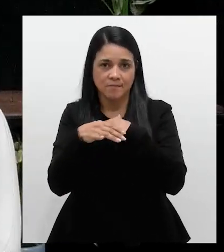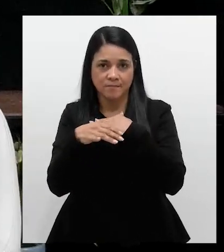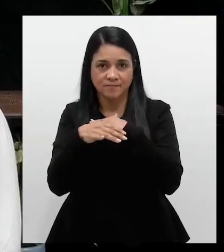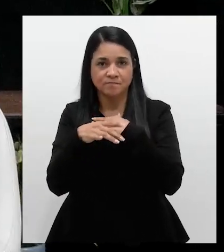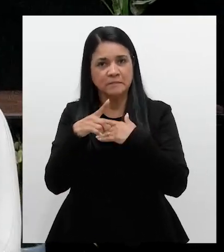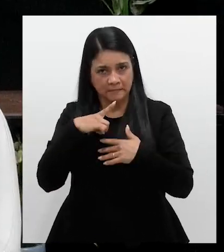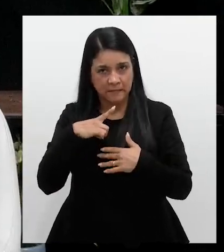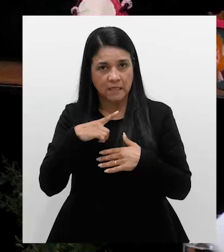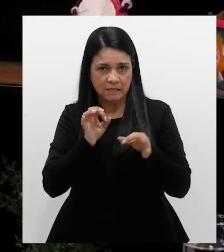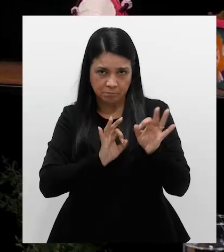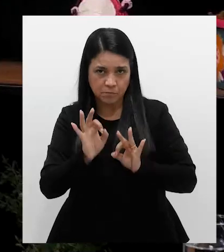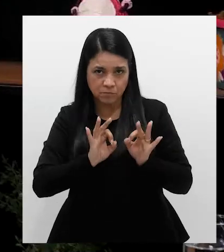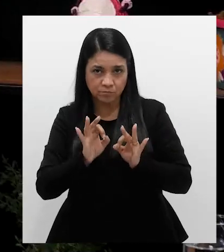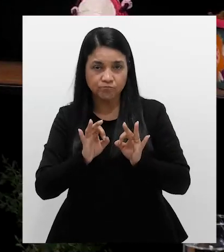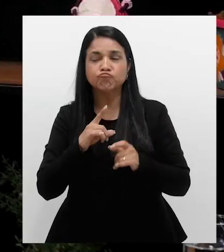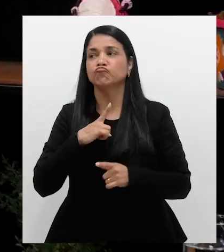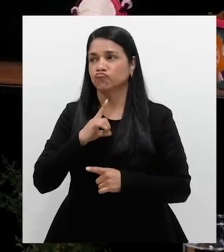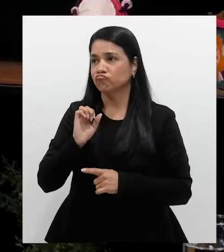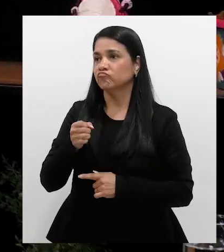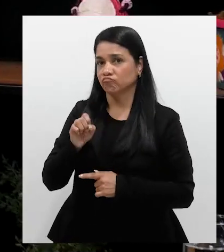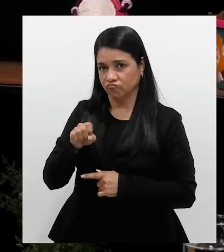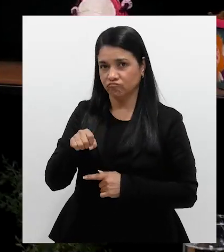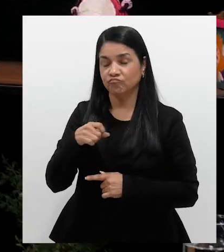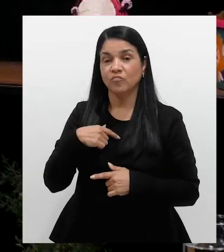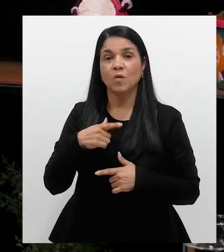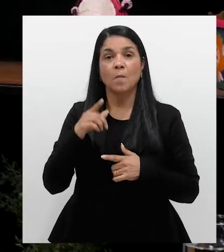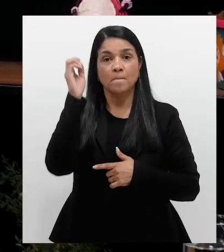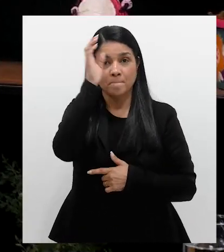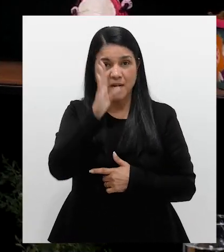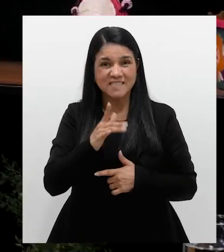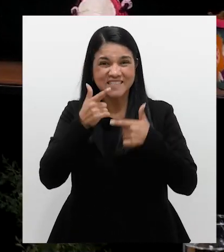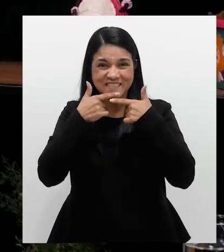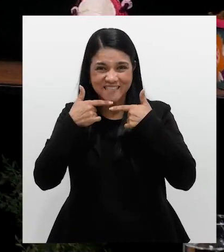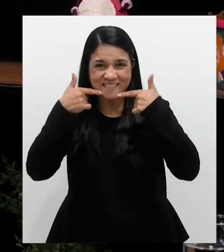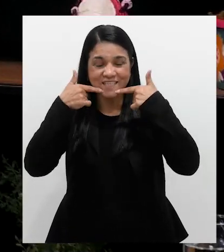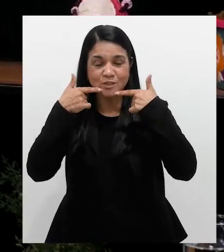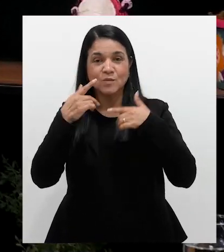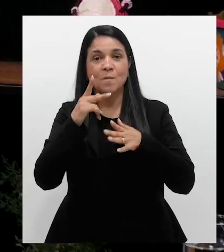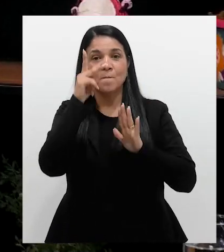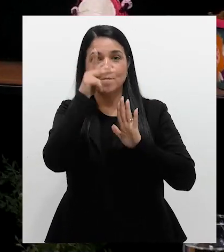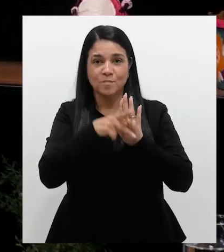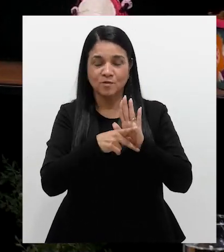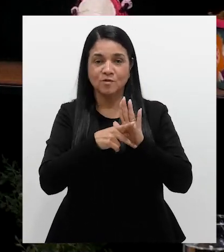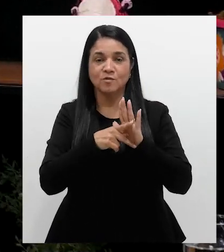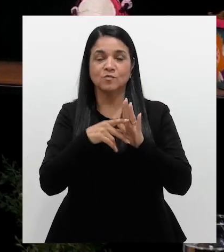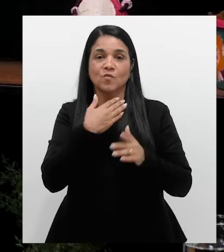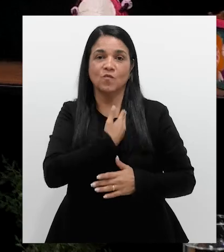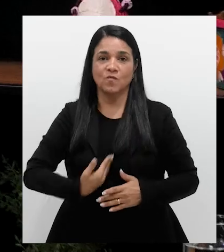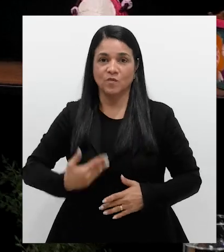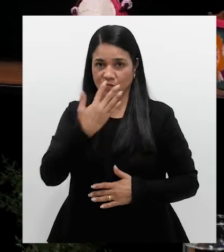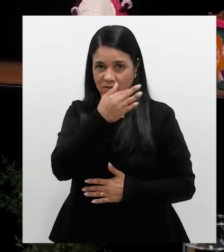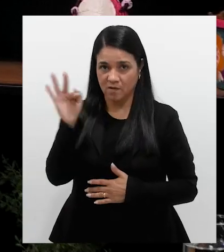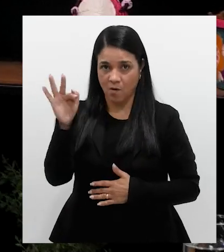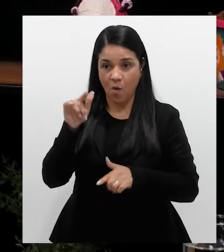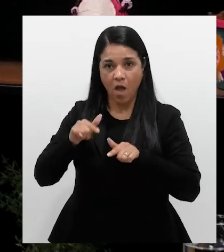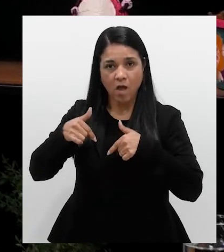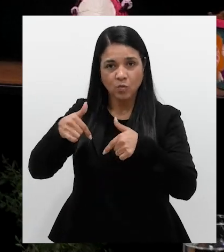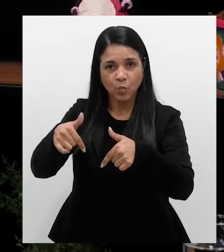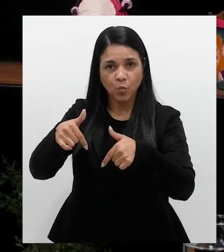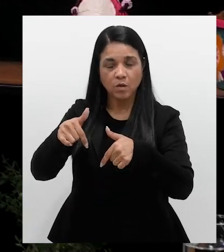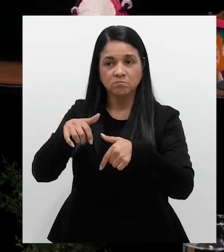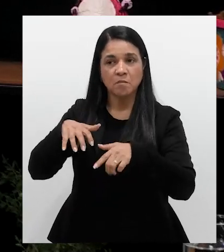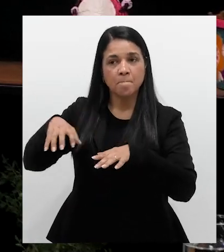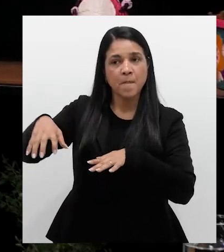cidades, enfim, existe esse planejamento? Existe o Brasil Sorridente, né, que é um projeto do governo federal, ele atua